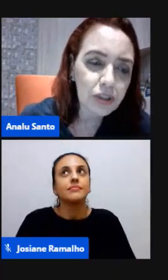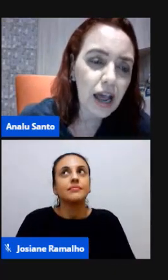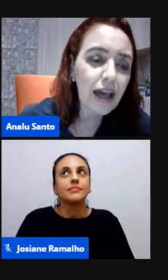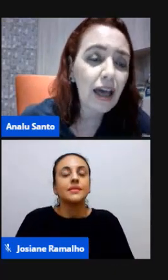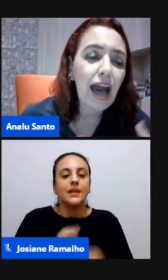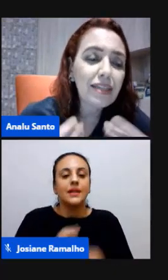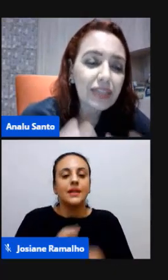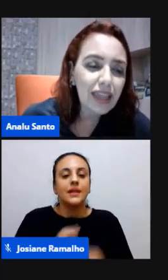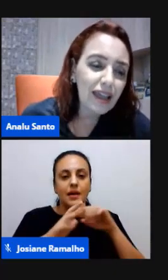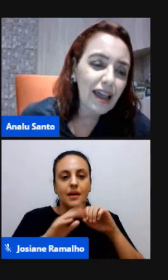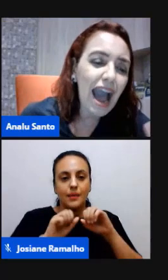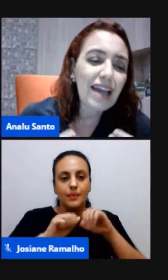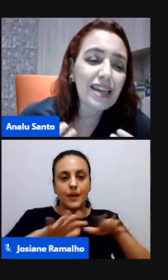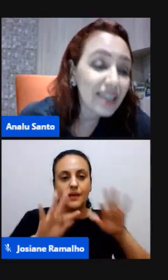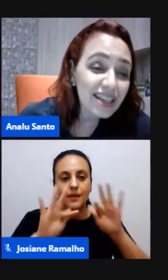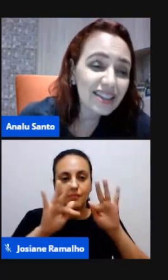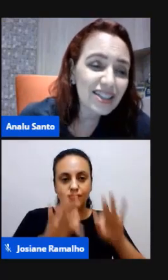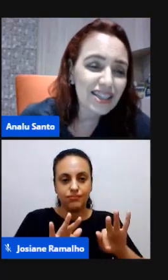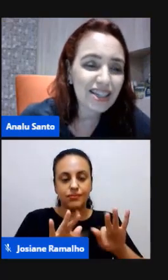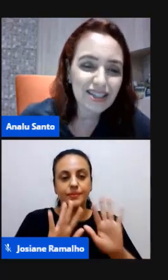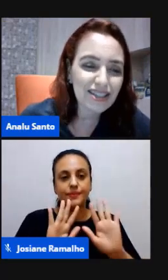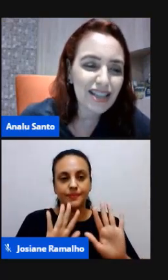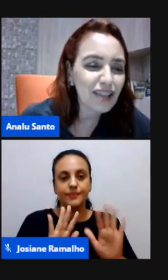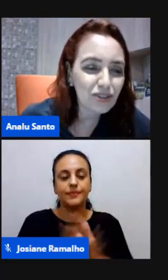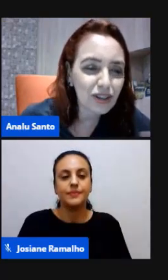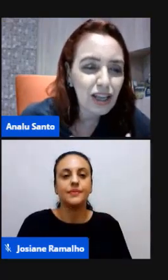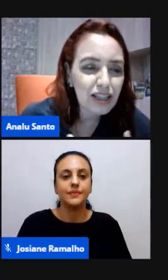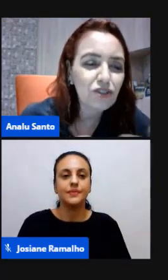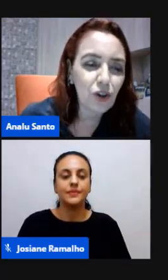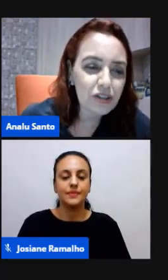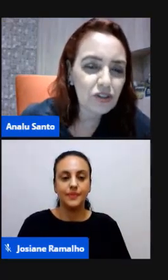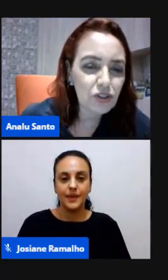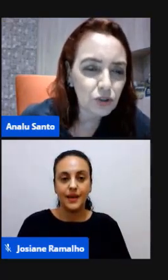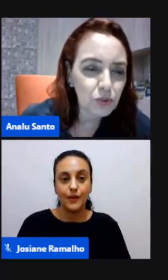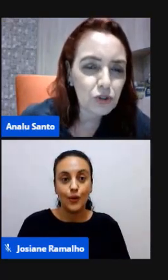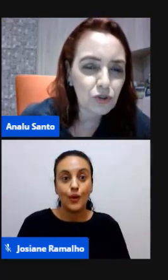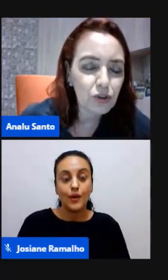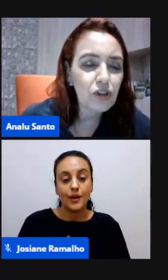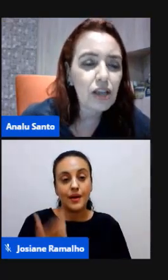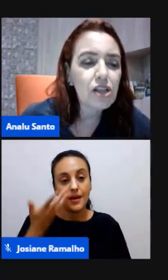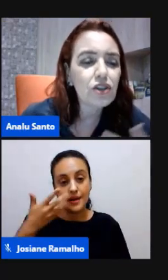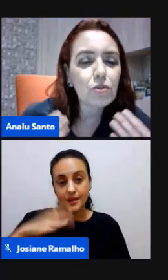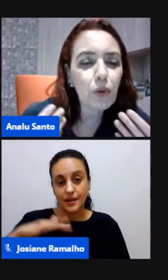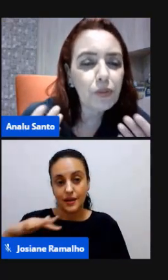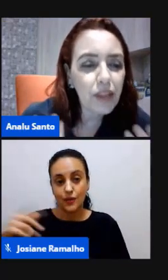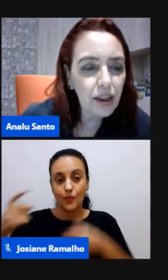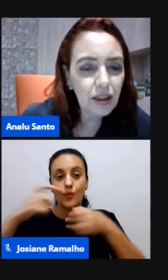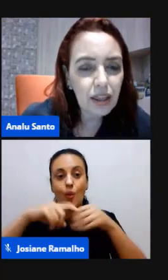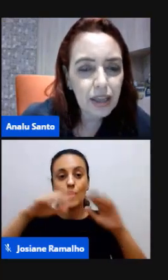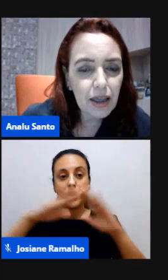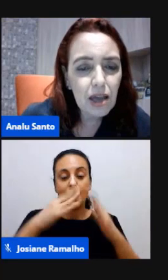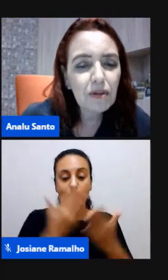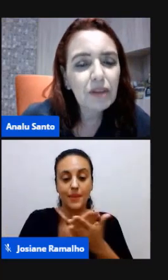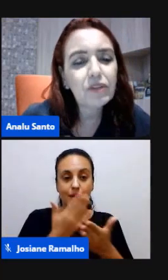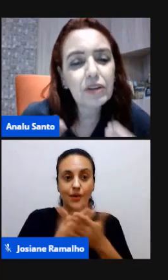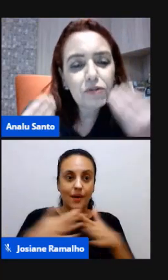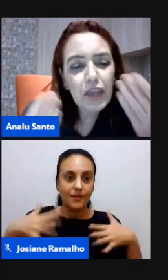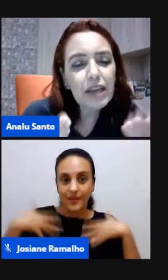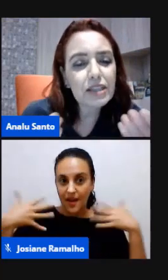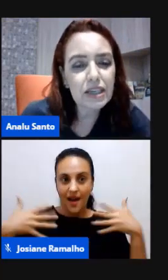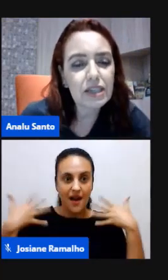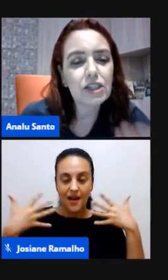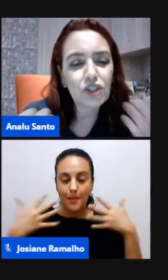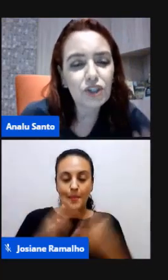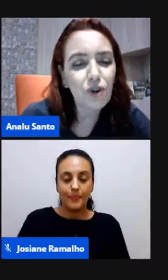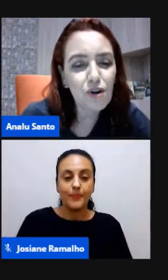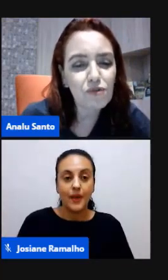vai voltar a ter a alegria das crianças dentro das nossas instituições, da gente poder, né, ver